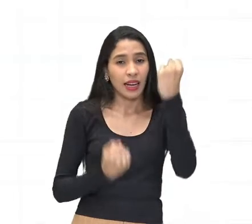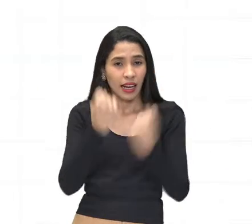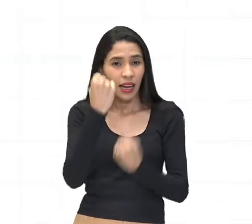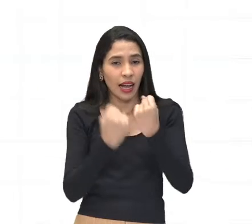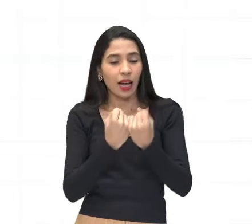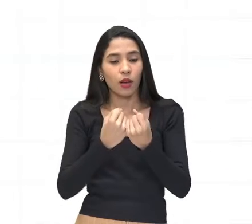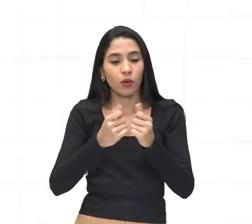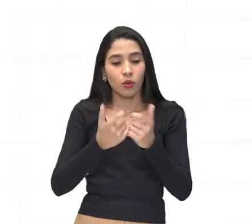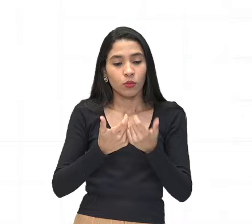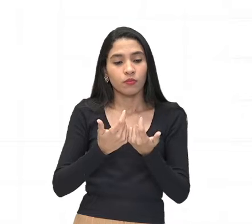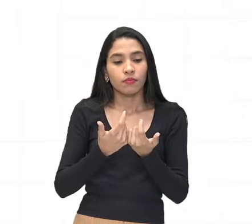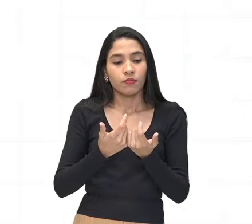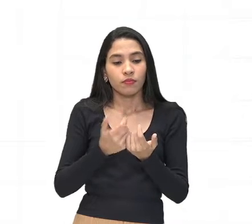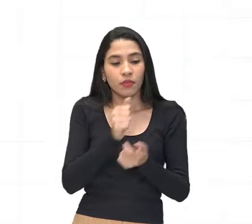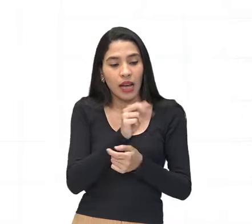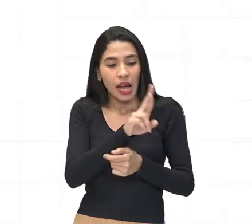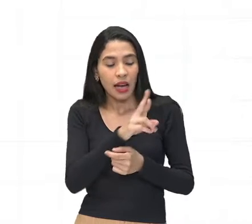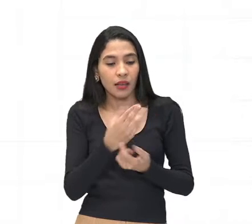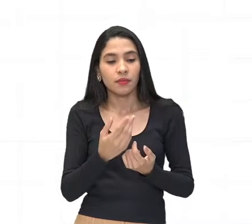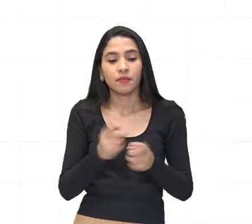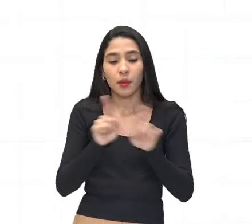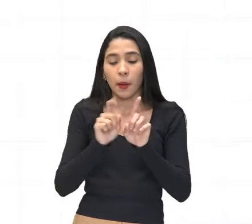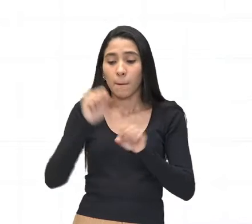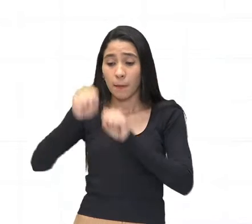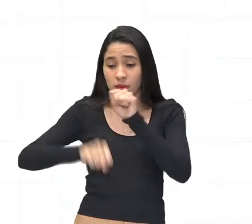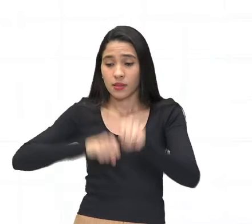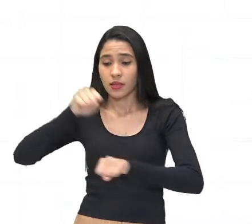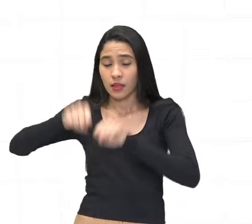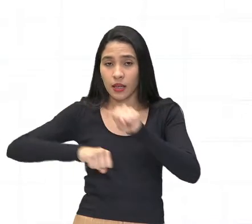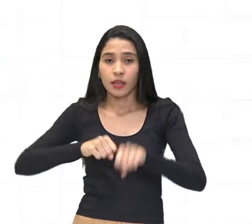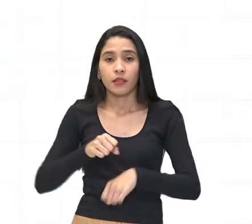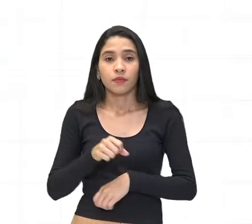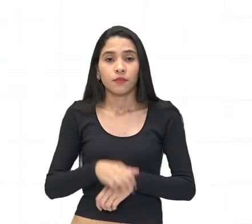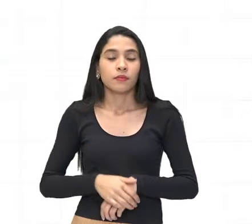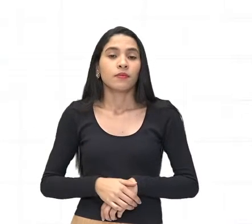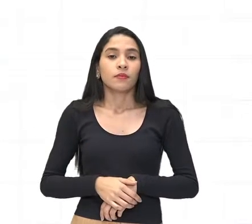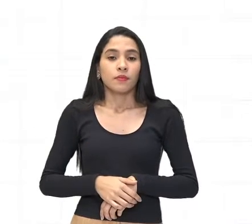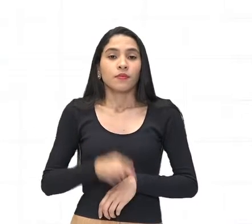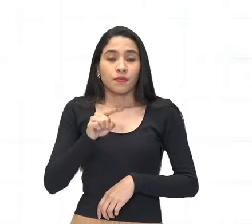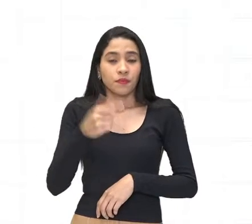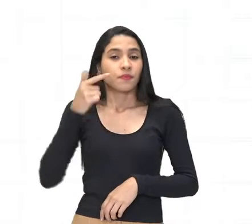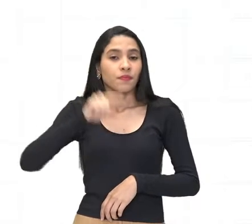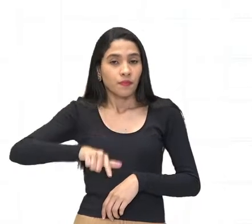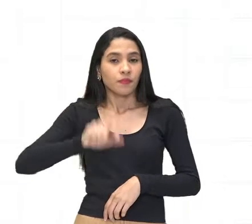os pneus da bicicleta, certo? A gente consegue